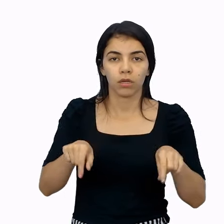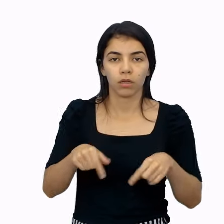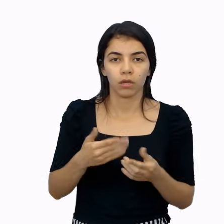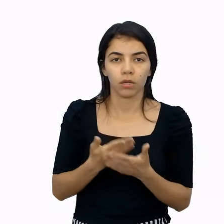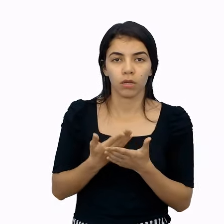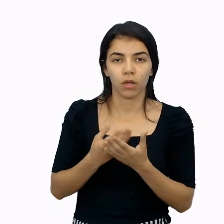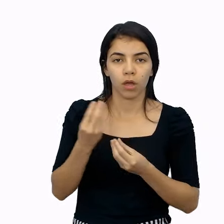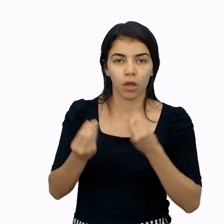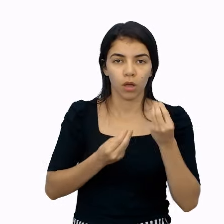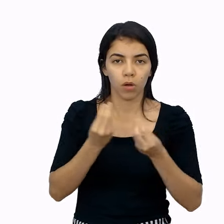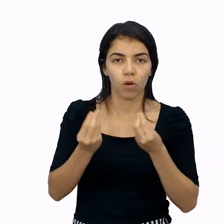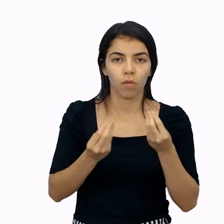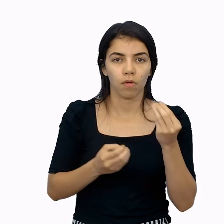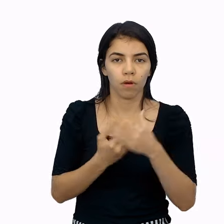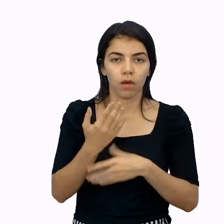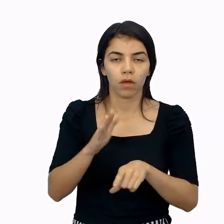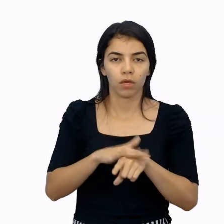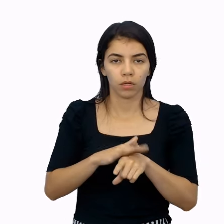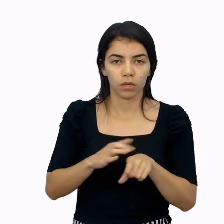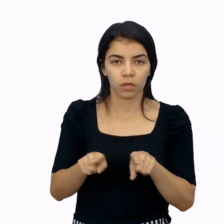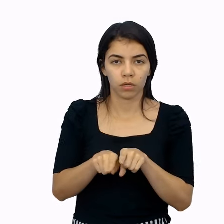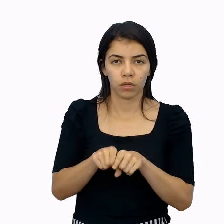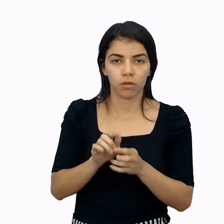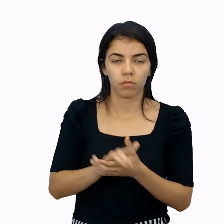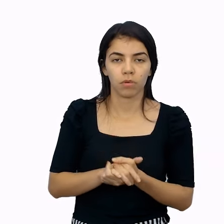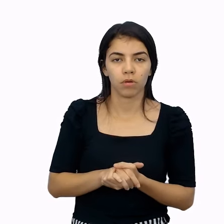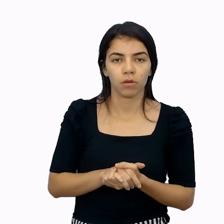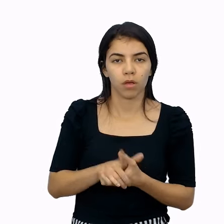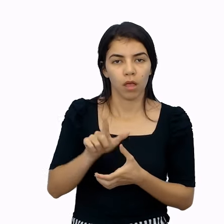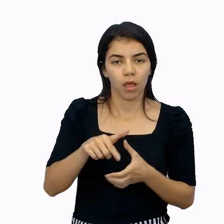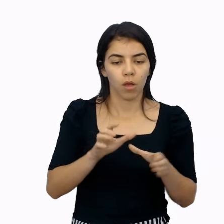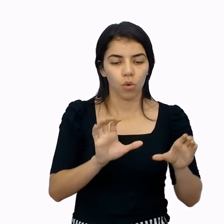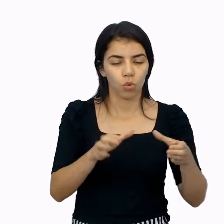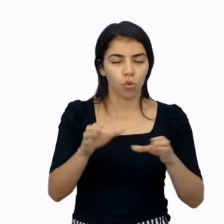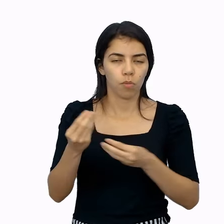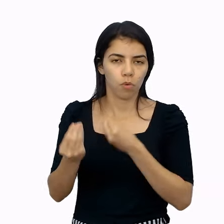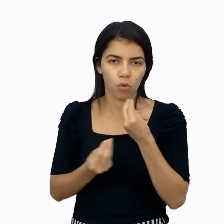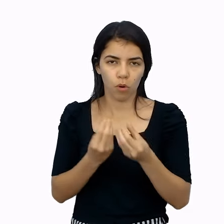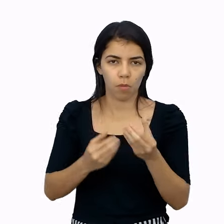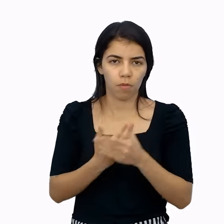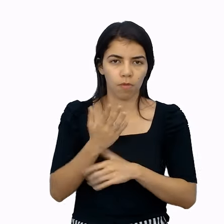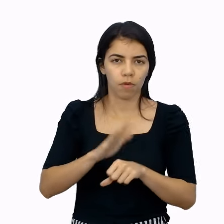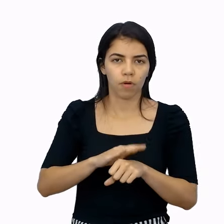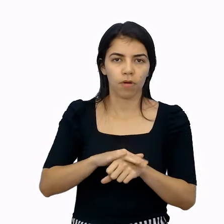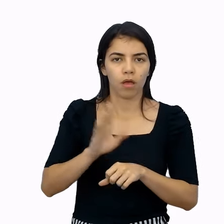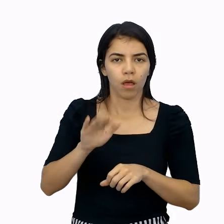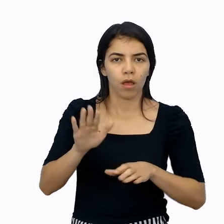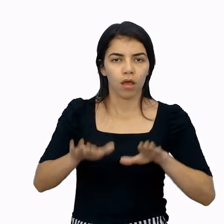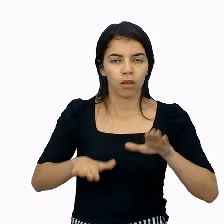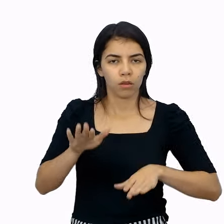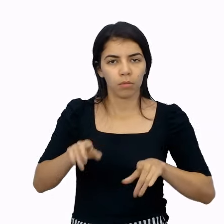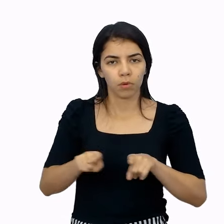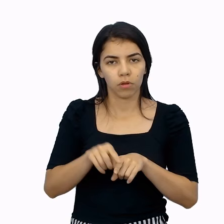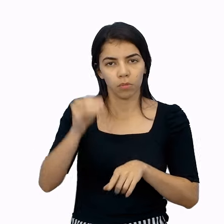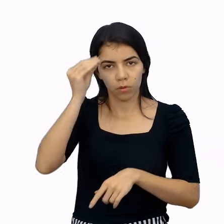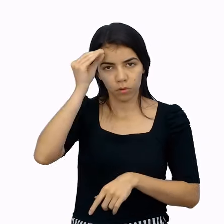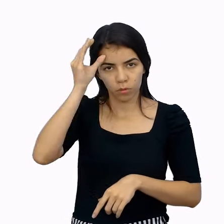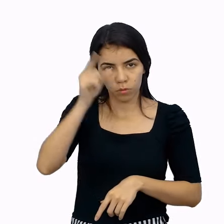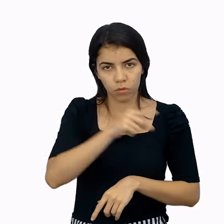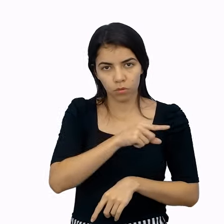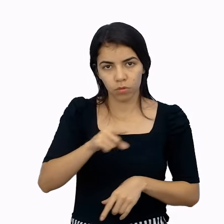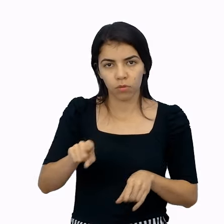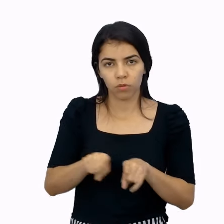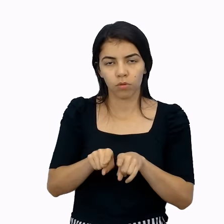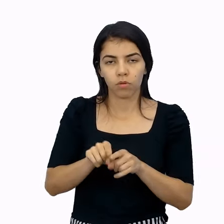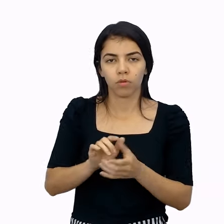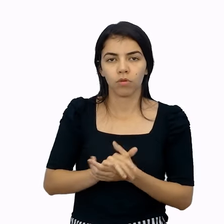que vocês vão montar e organizar esses grupos, né, que podem ser, depende também do seu conhecimento em relação aos